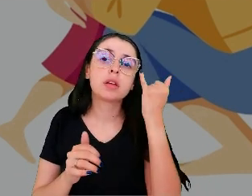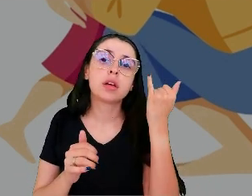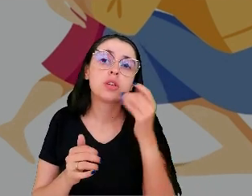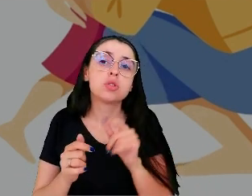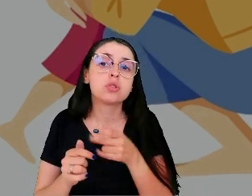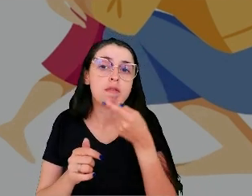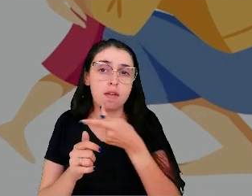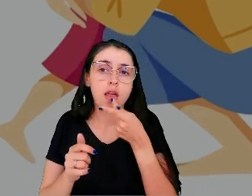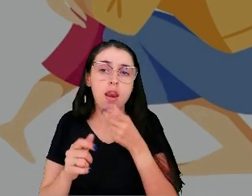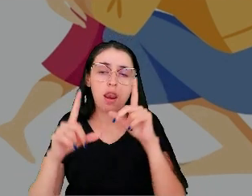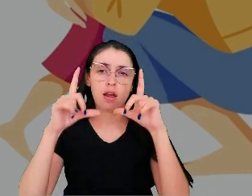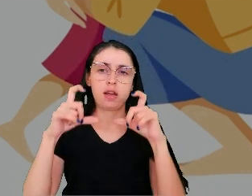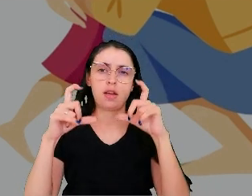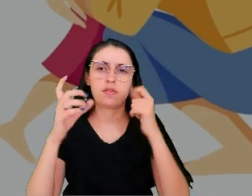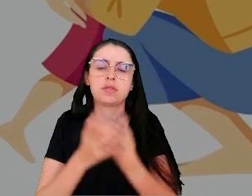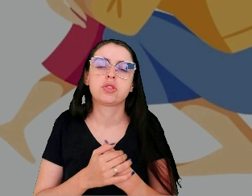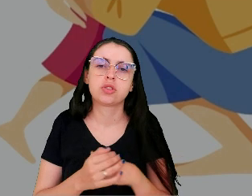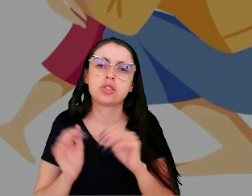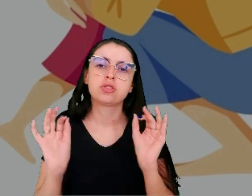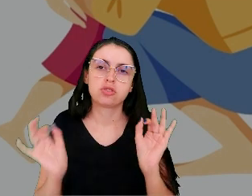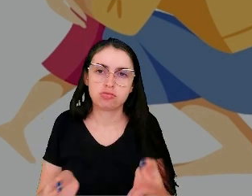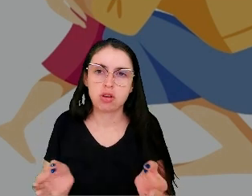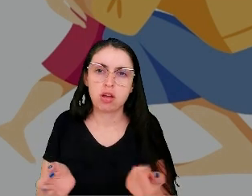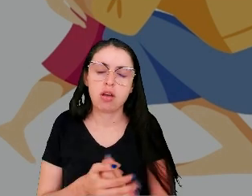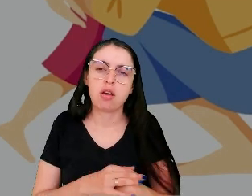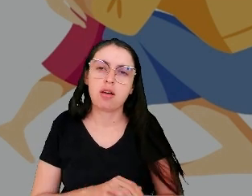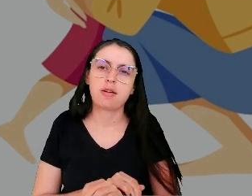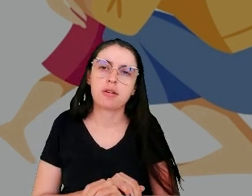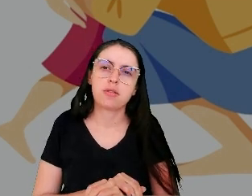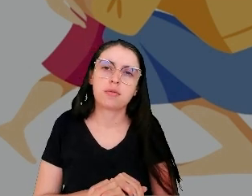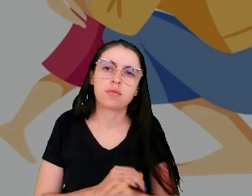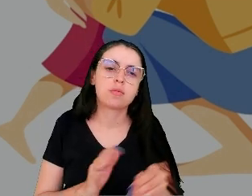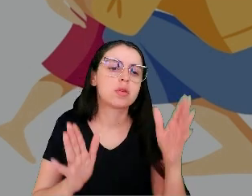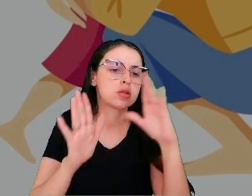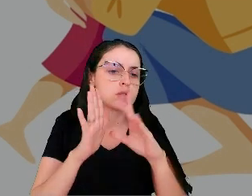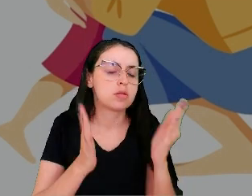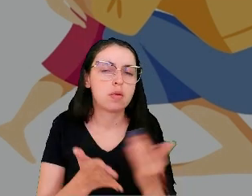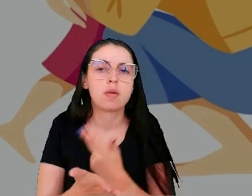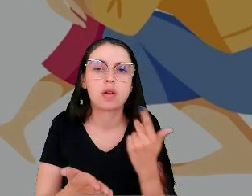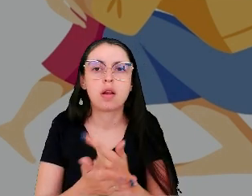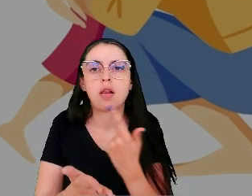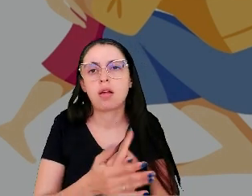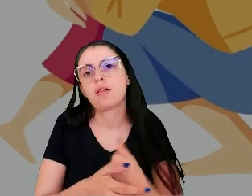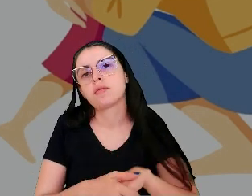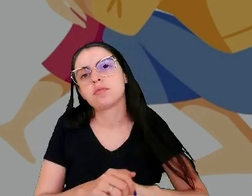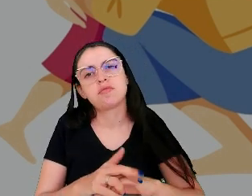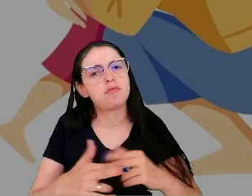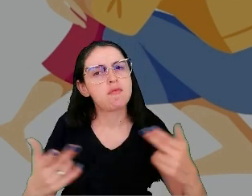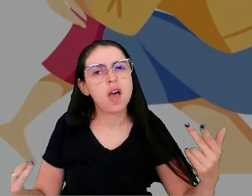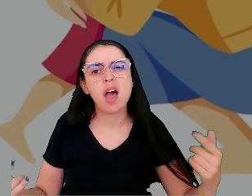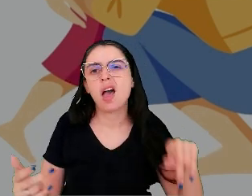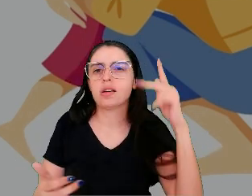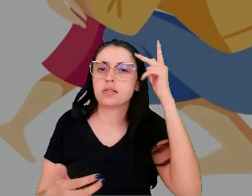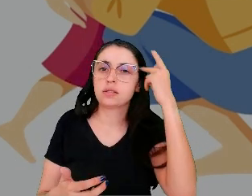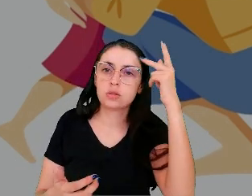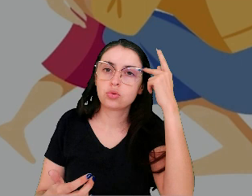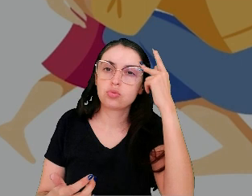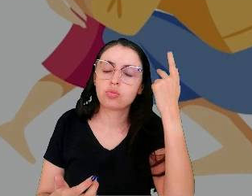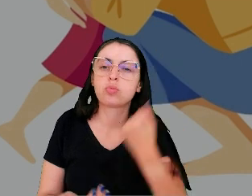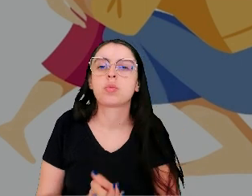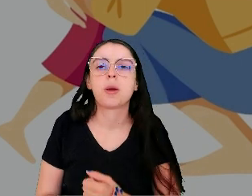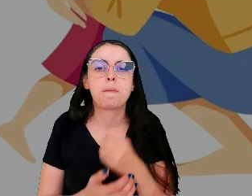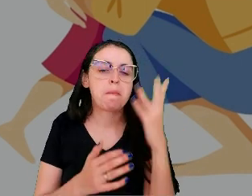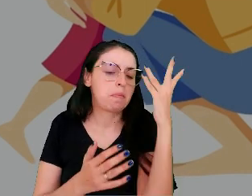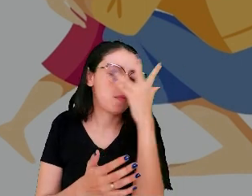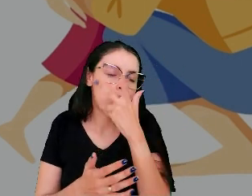essa foto já está selecionada para o livro, e o livro tem várias histórias